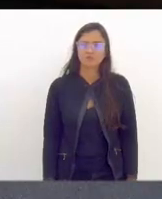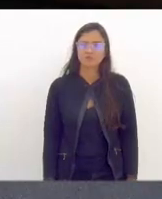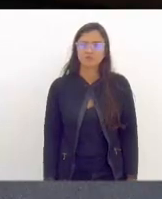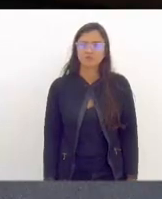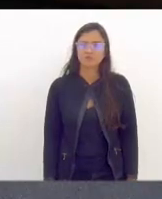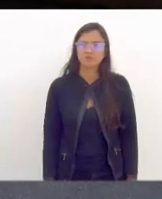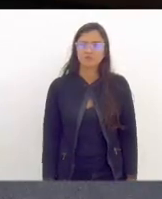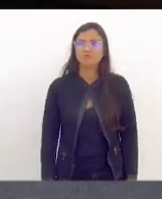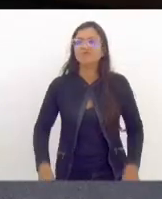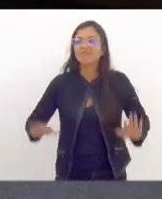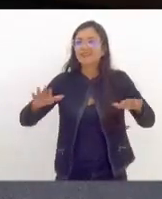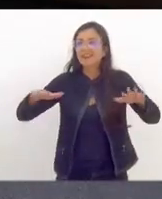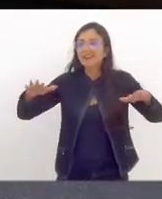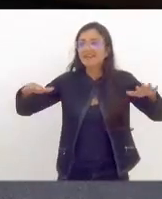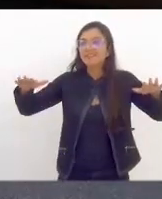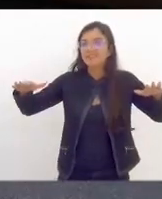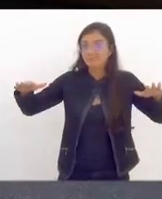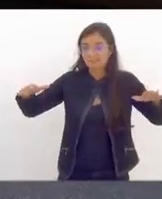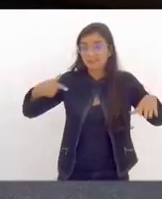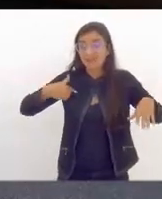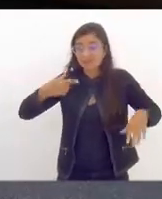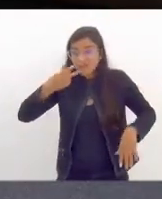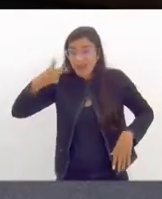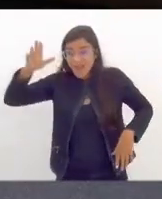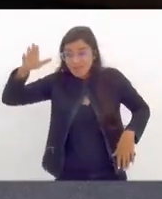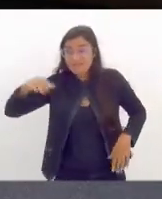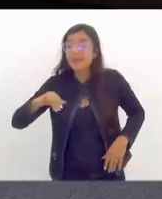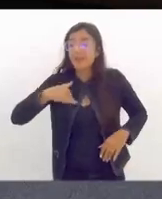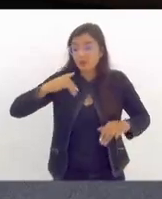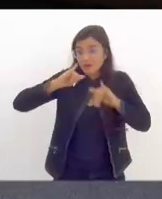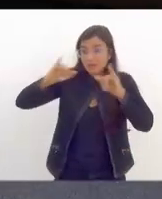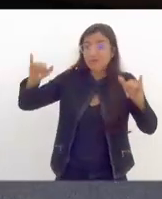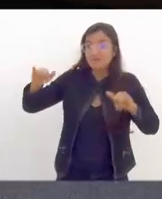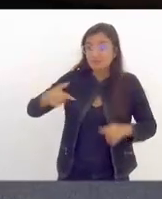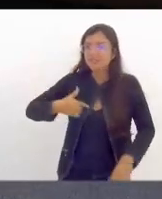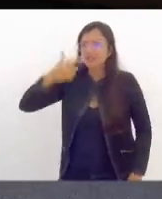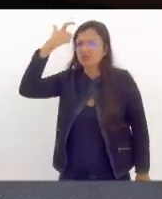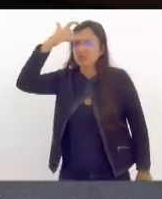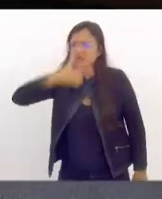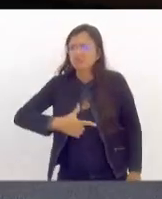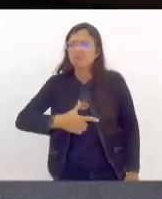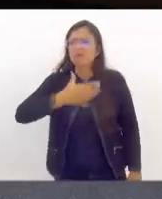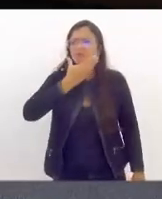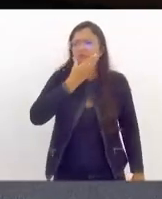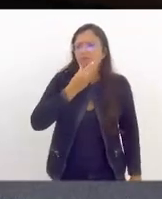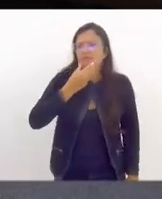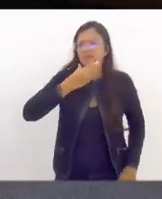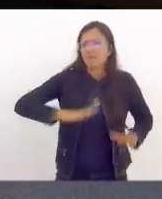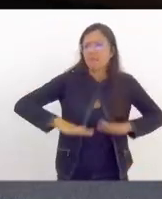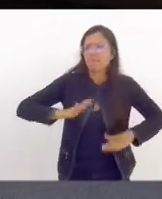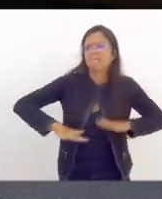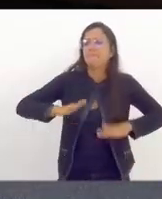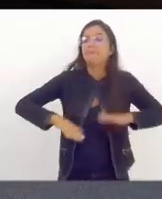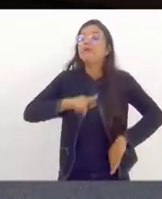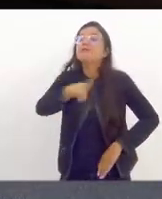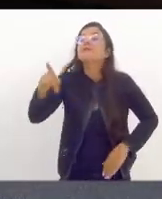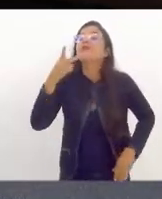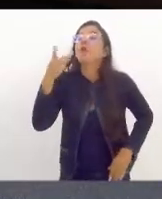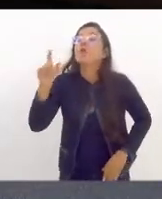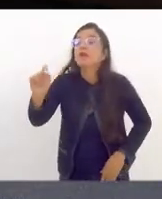aí galera eu vou dizer assim ó eu sou menino do Batuque vocês vão